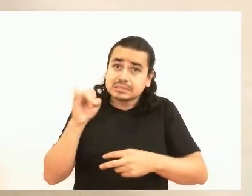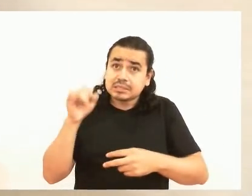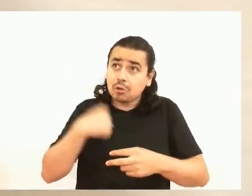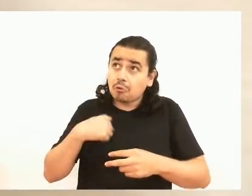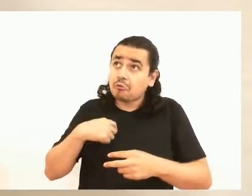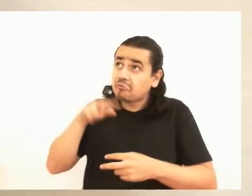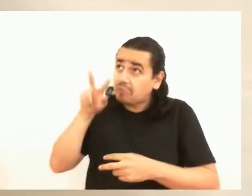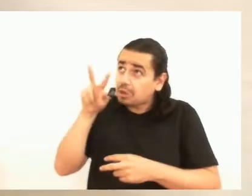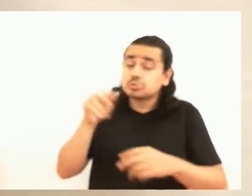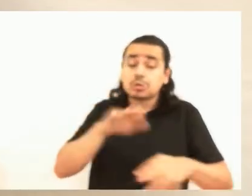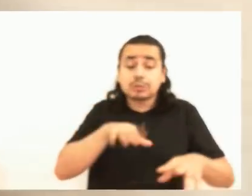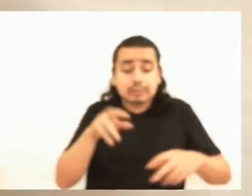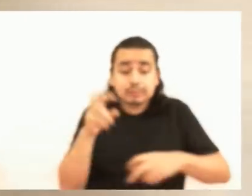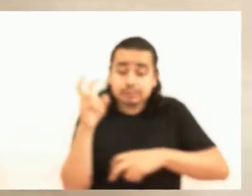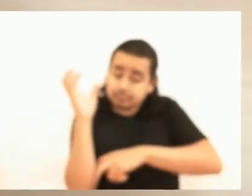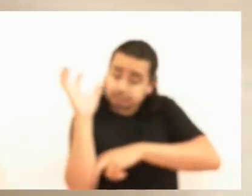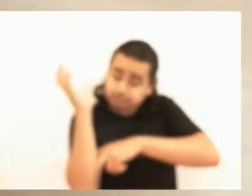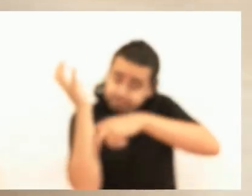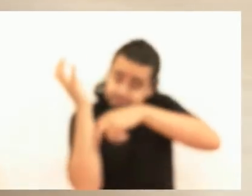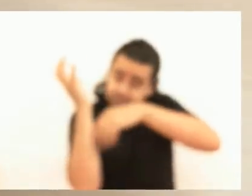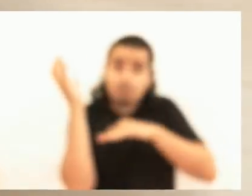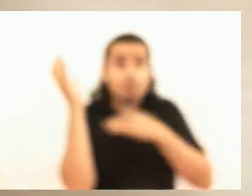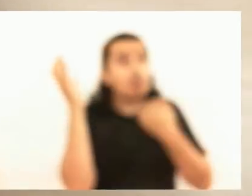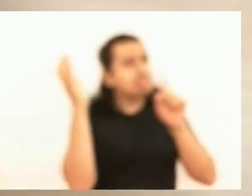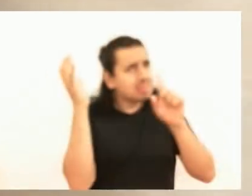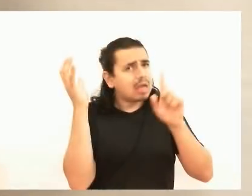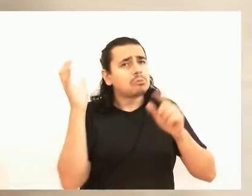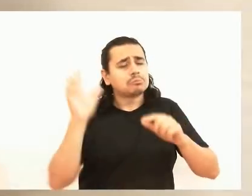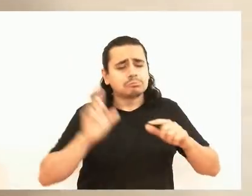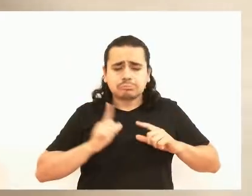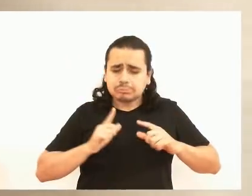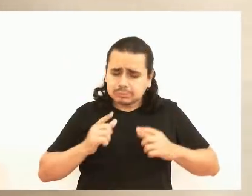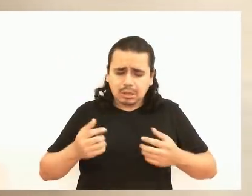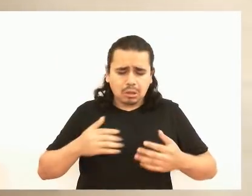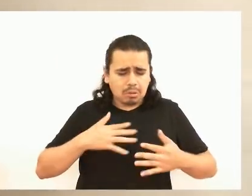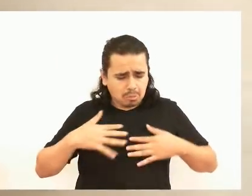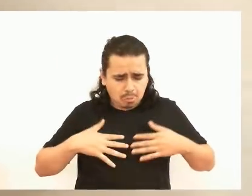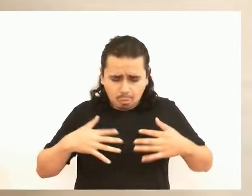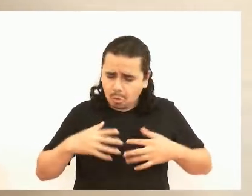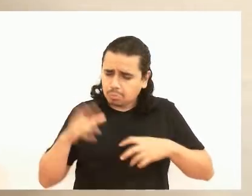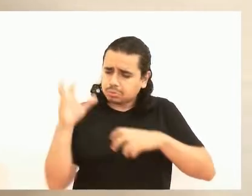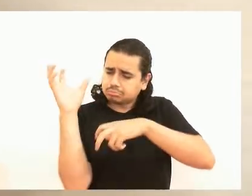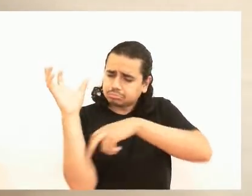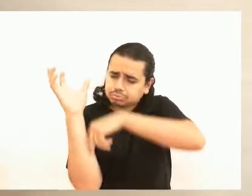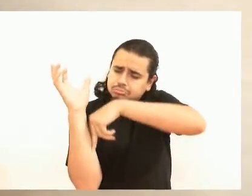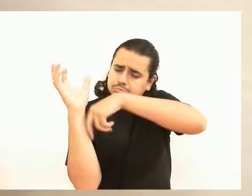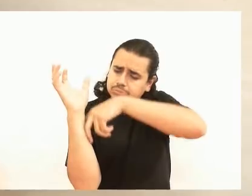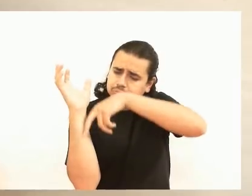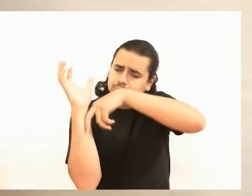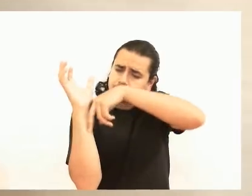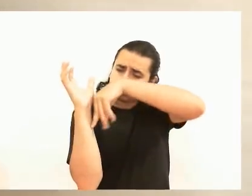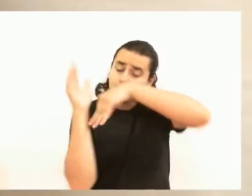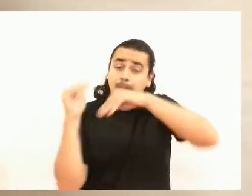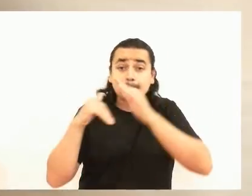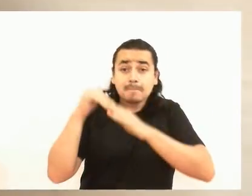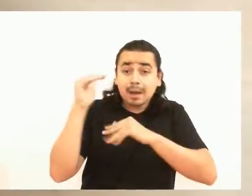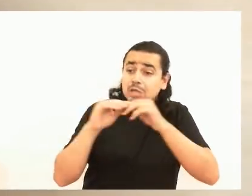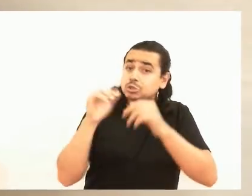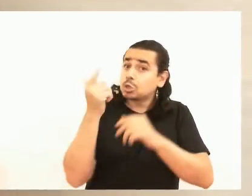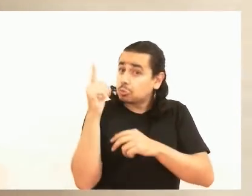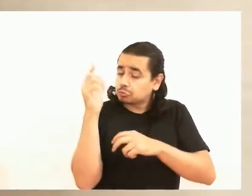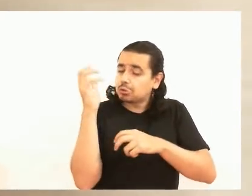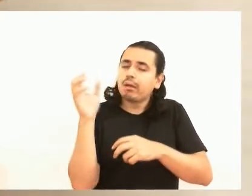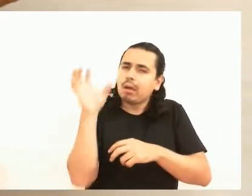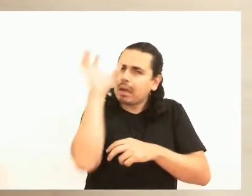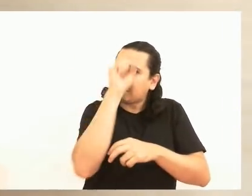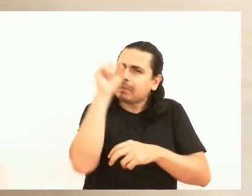sei que ela não vai morrer que ela vai ter o reflexo de agarrar esse eu percebo também se ela não tem prática de subir em árvore então a então